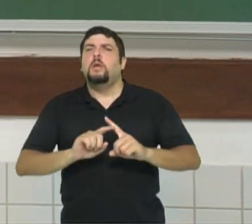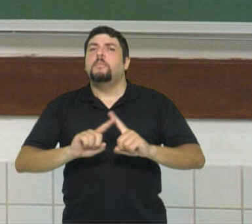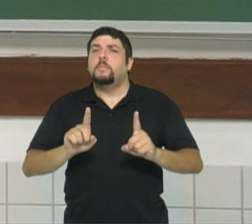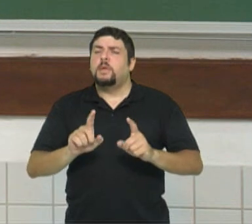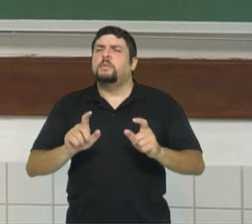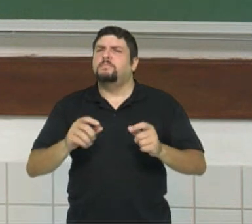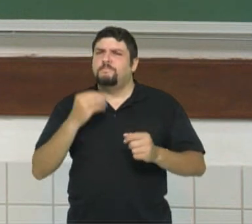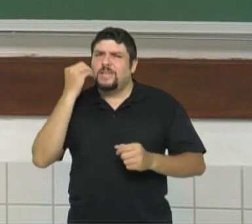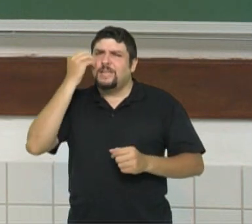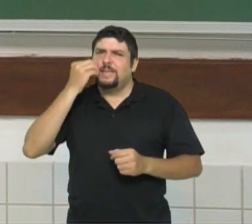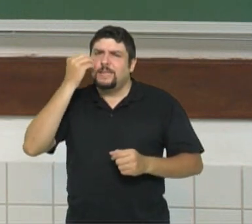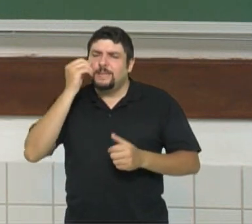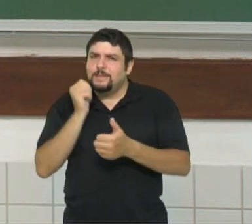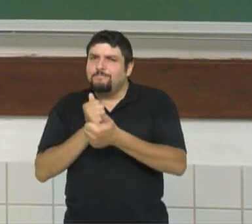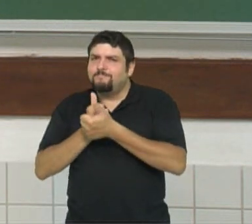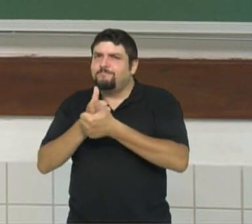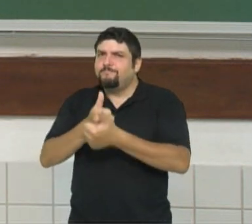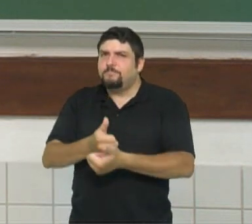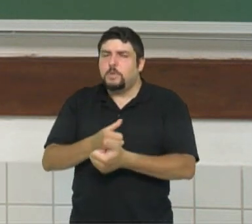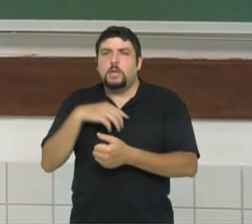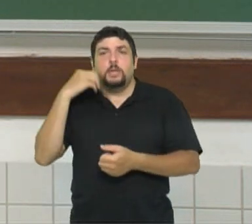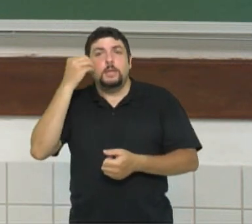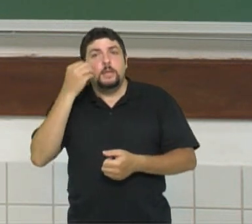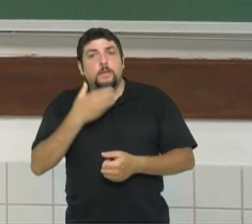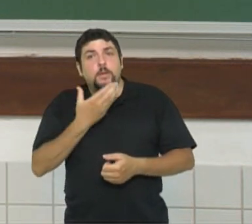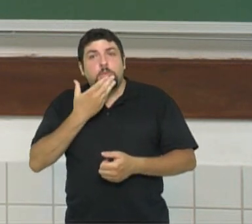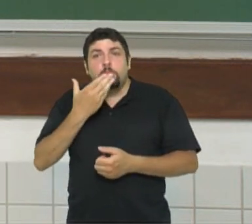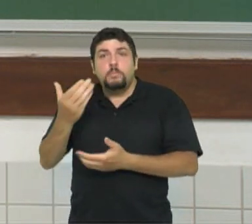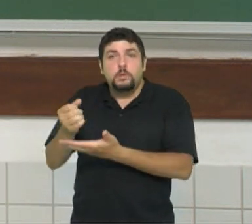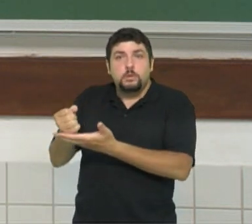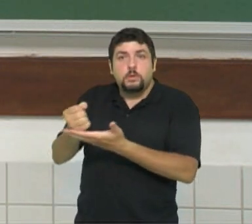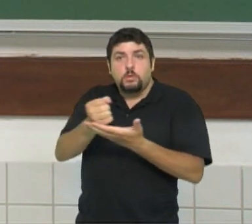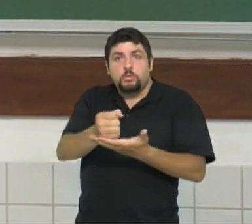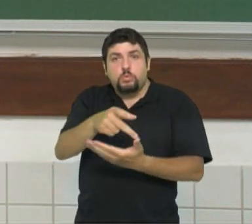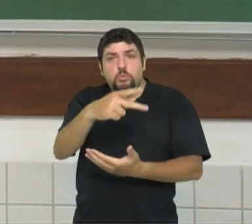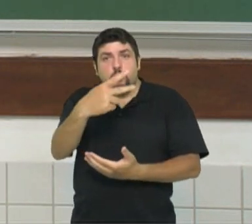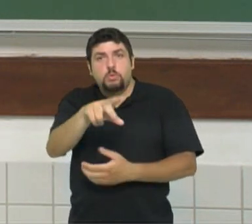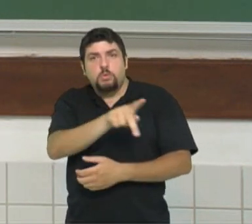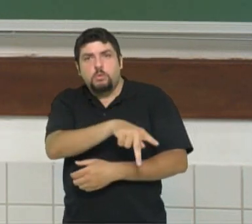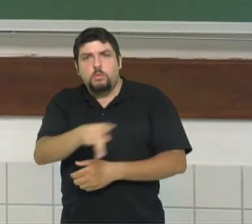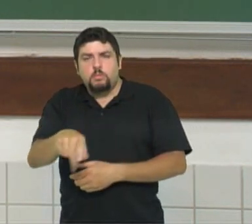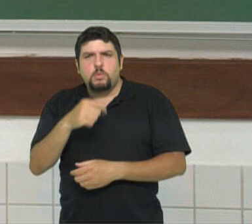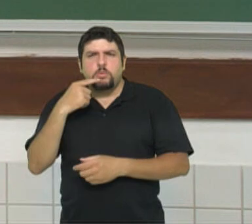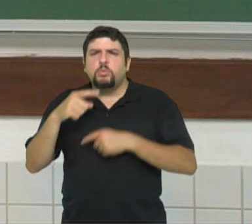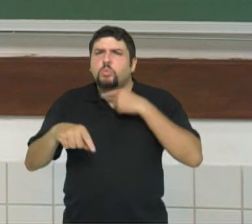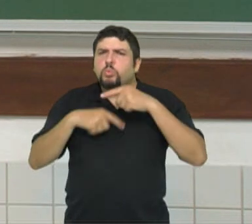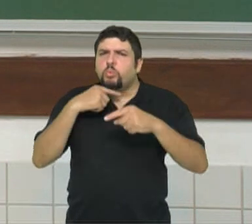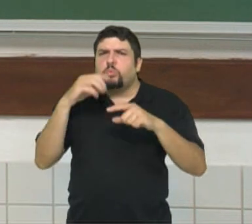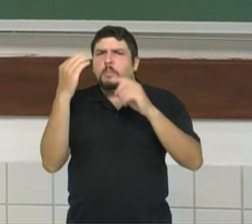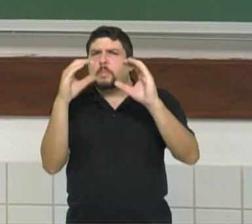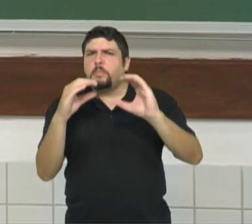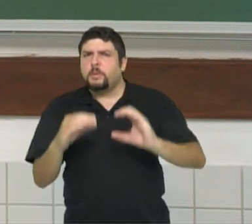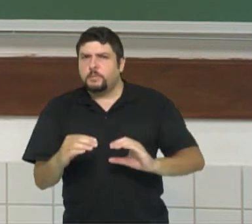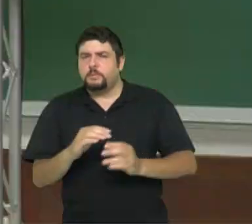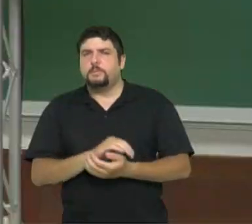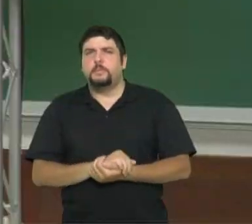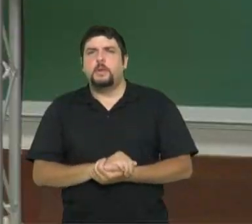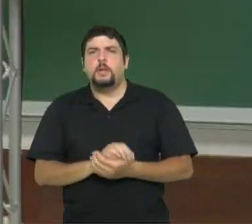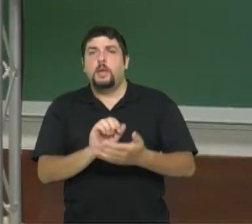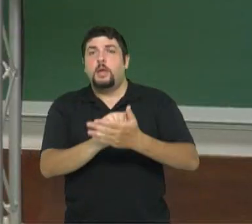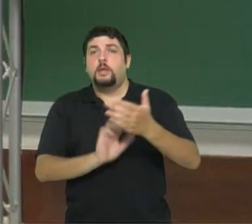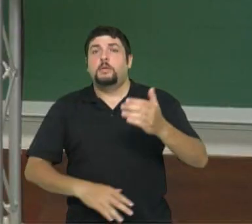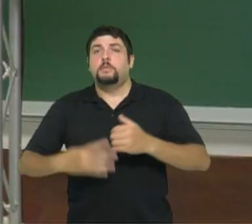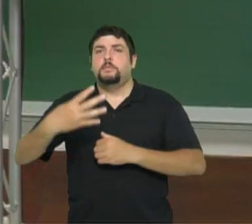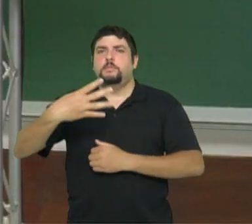tentem acompanhar, como eu já falei, peçam ajuda ao professor, tire dúvidas que vocês vão conseguir entender. Atividade